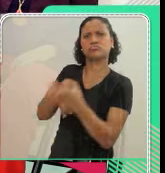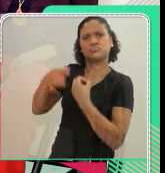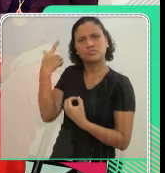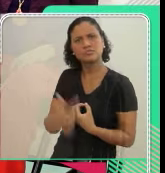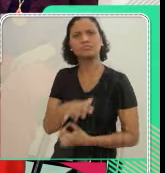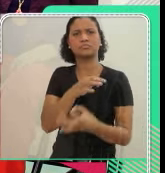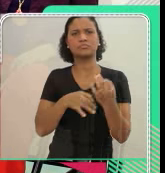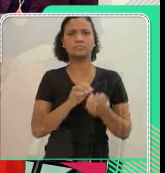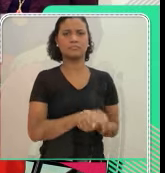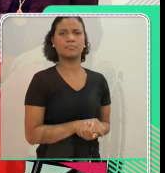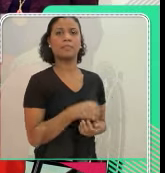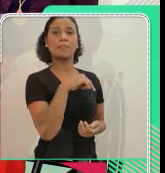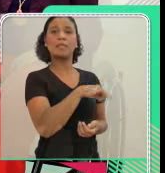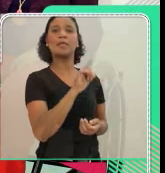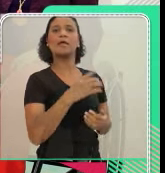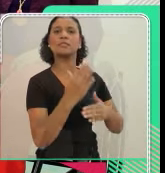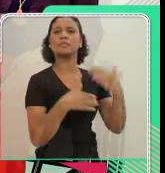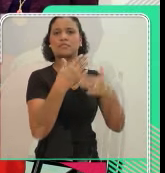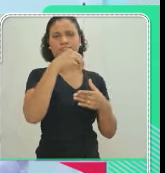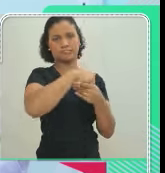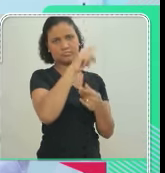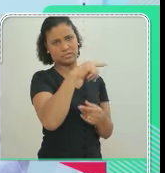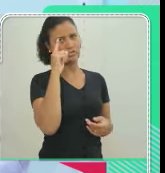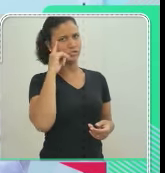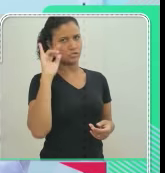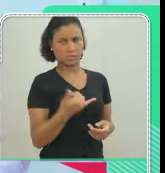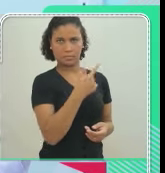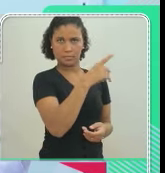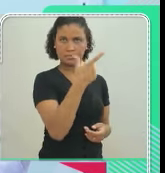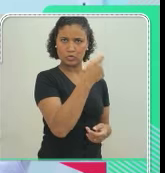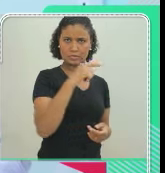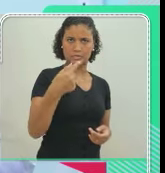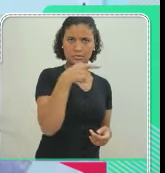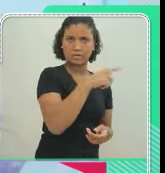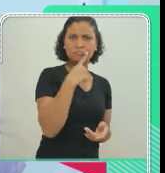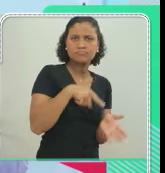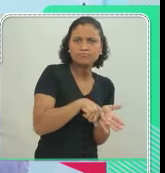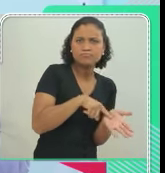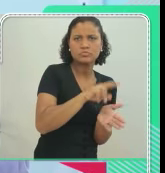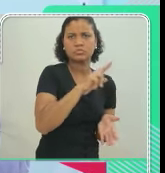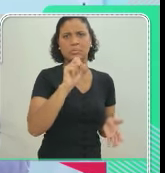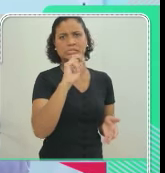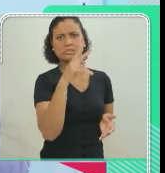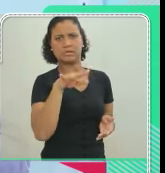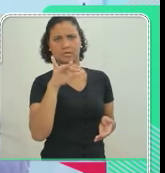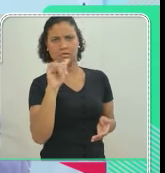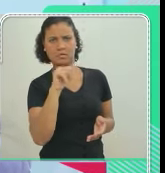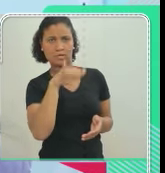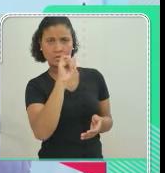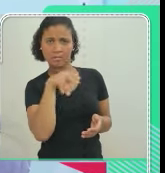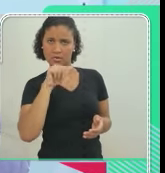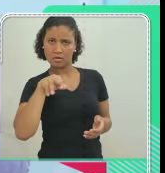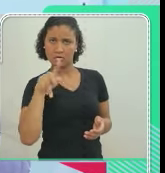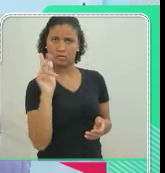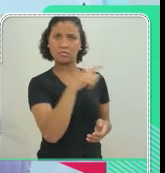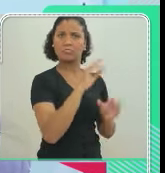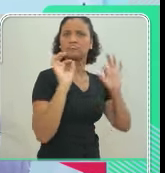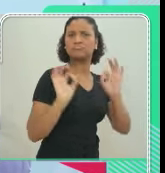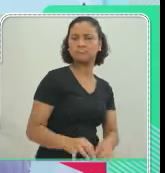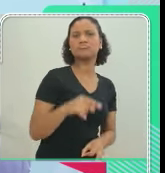É uma técnica que foi desenvolvida no Japão em 2007 por um pesquisador chamado Shinya Yamanaka. O que ele basicamente fez foi o seguinte: ele conseguiu pegar um pedacinho de